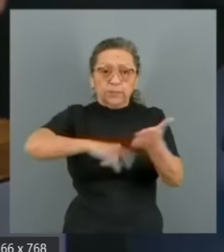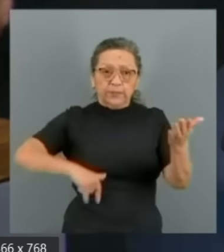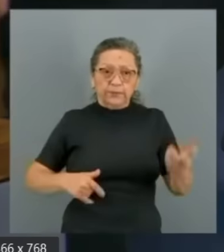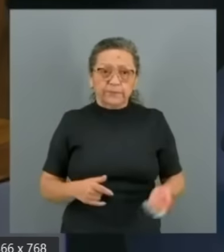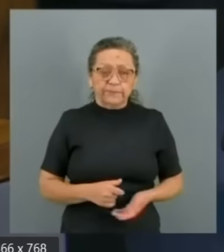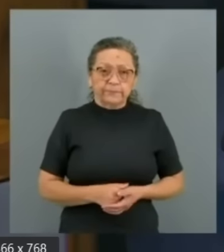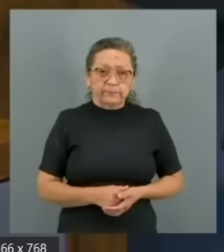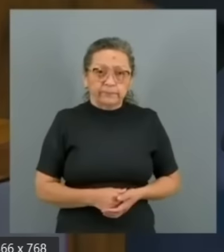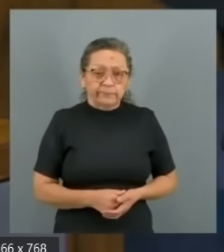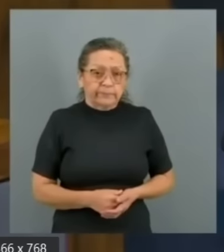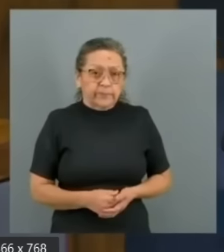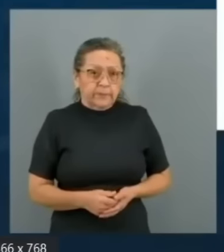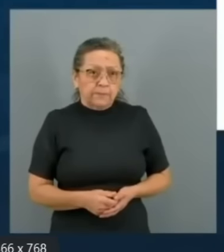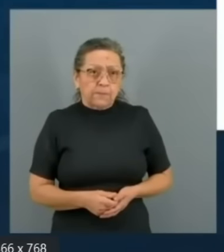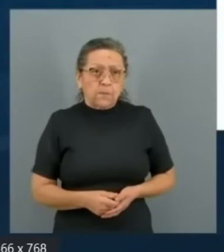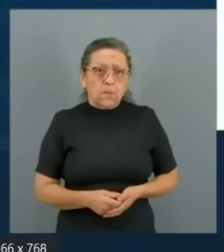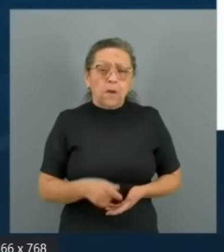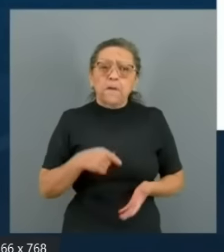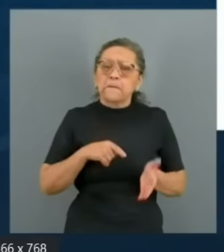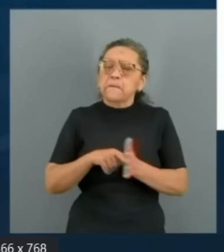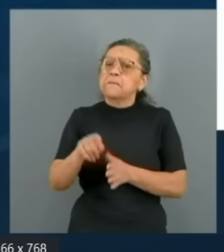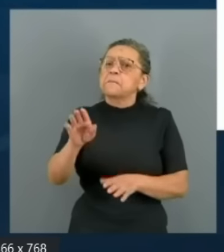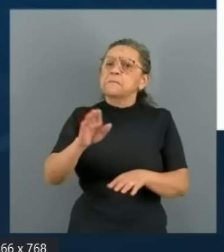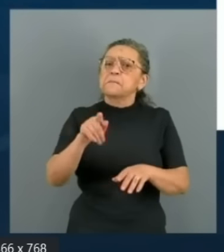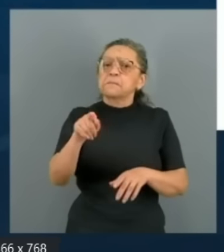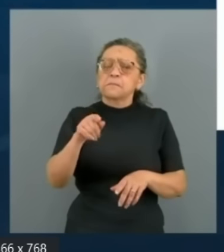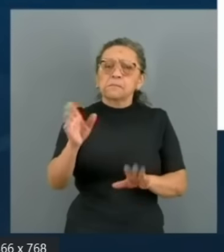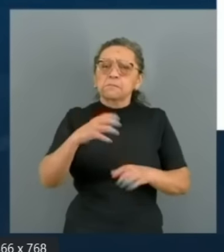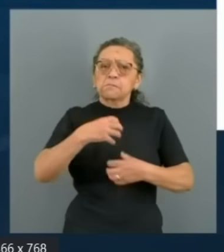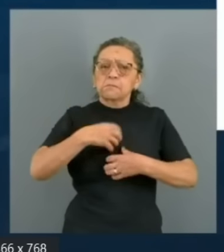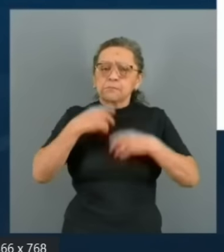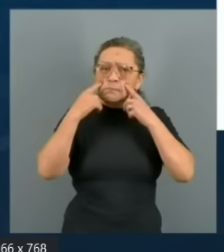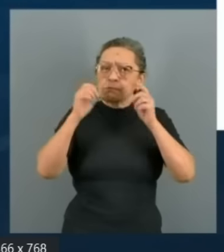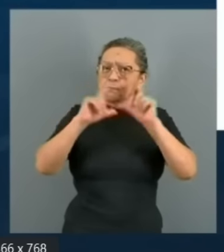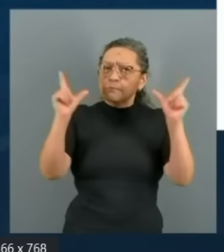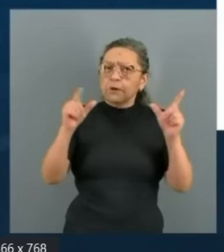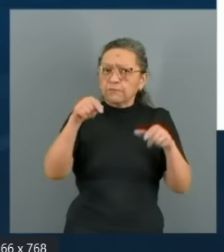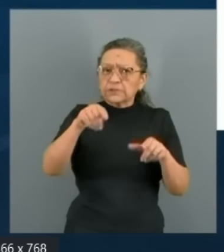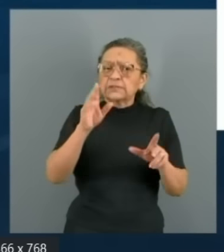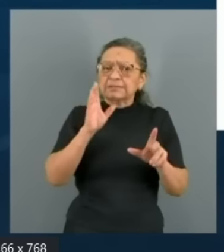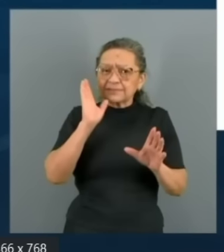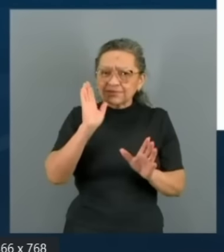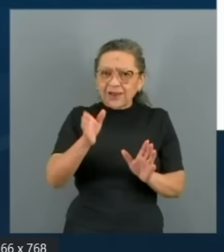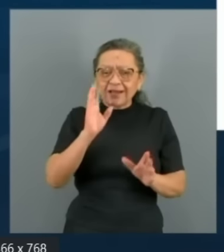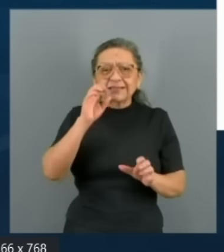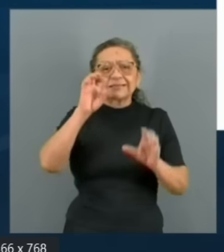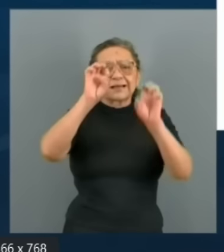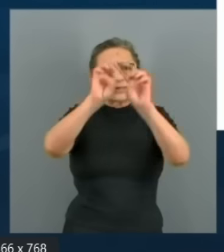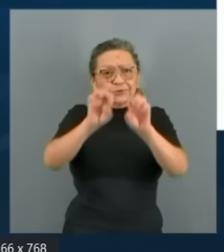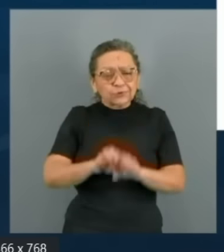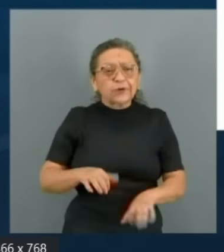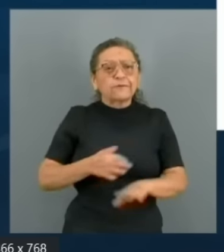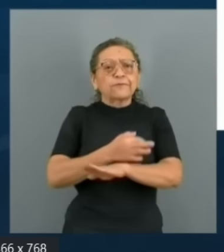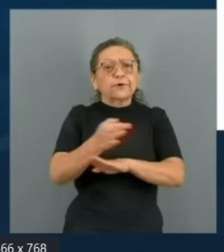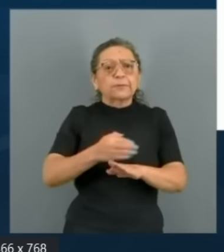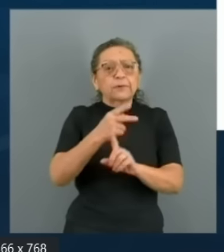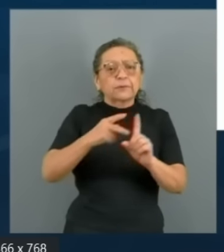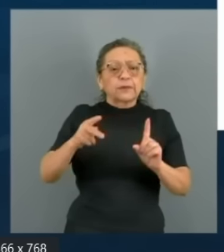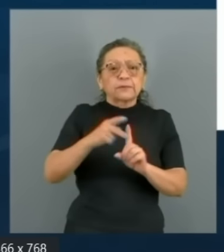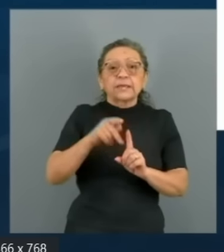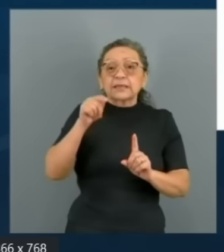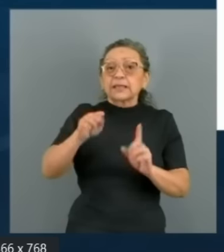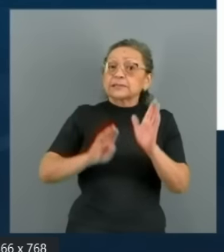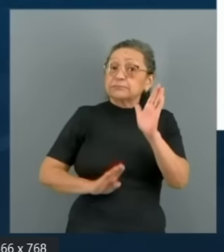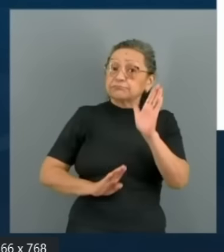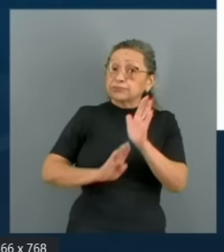Eu pergunto a Vossa Senhoria, não chamou a atenção o fato do senhor estar dentro da estrutura formal da Previdência, esse